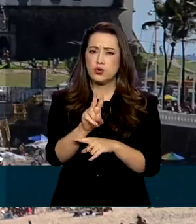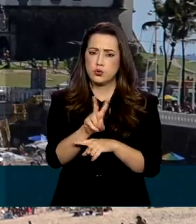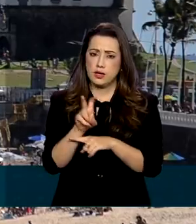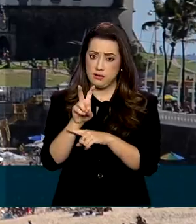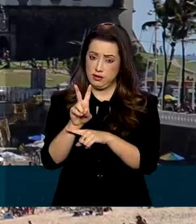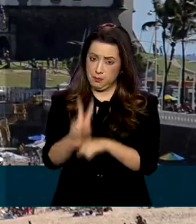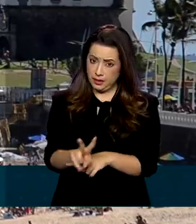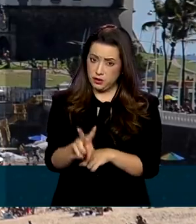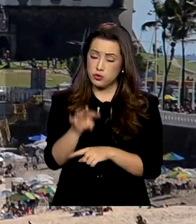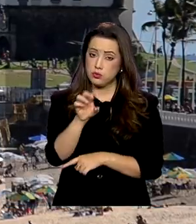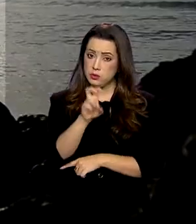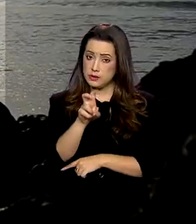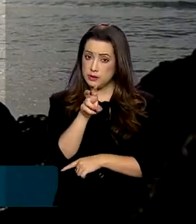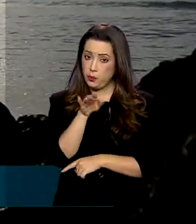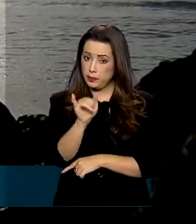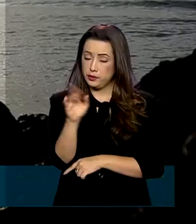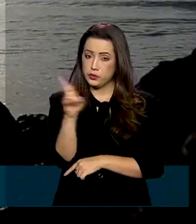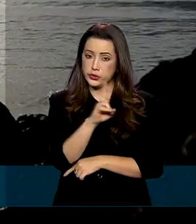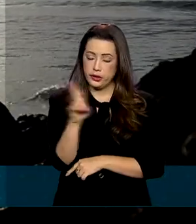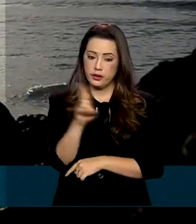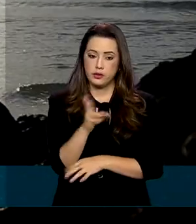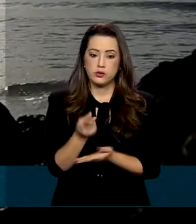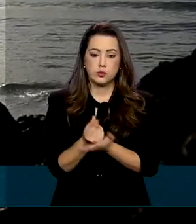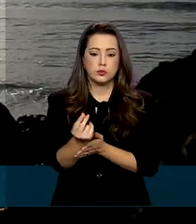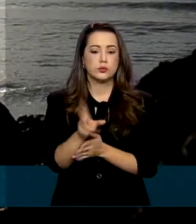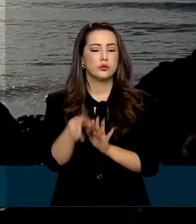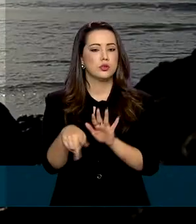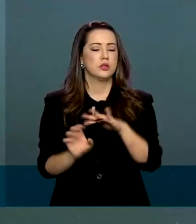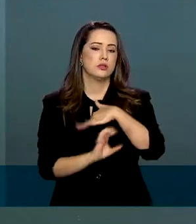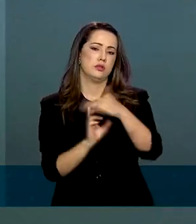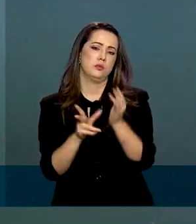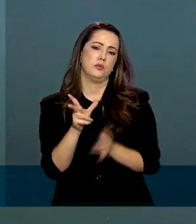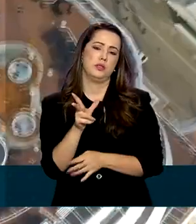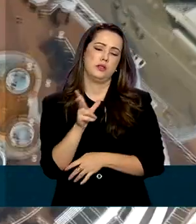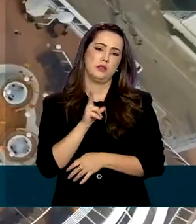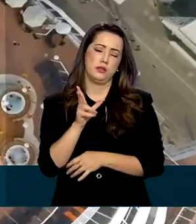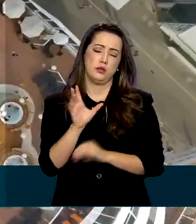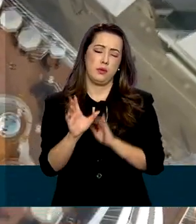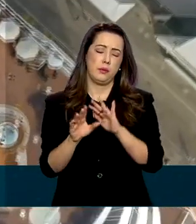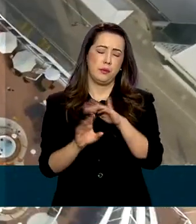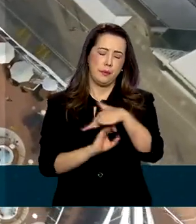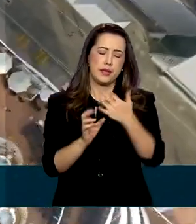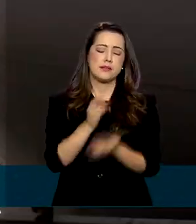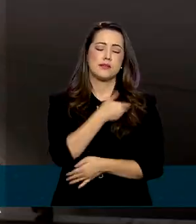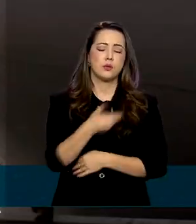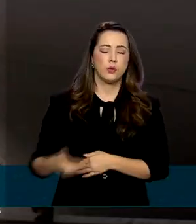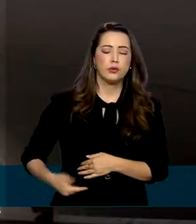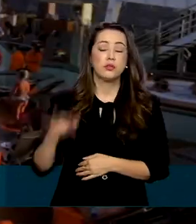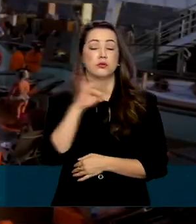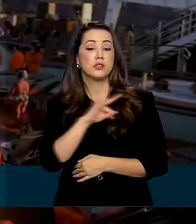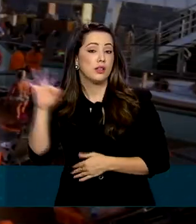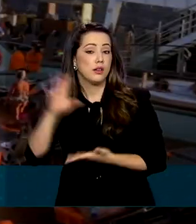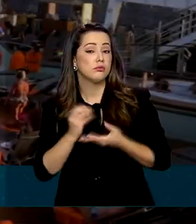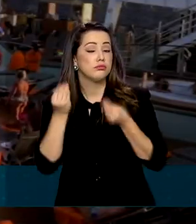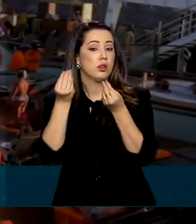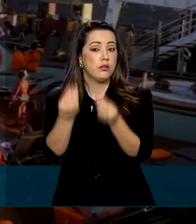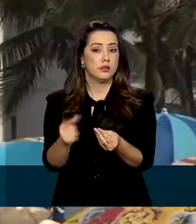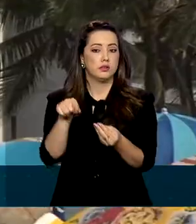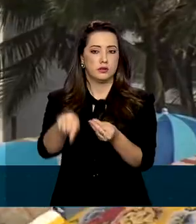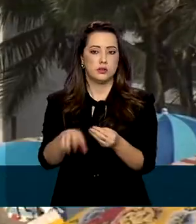a pandemia do coronavírus. O dinheiro atenderá aos prestadores de serviços que fazem parte do sistema